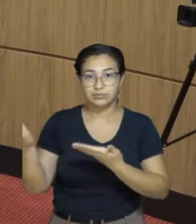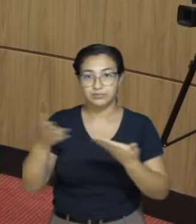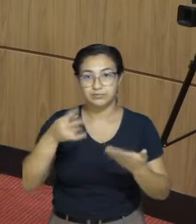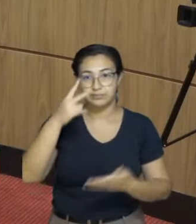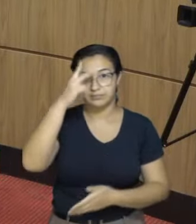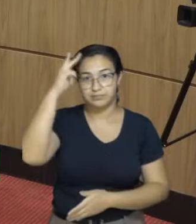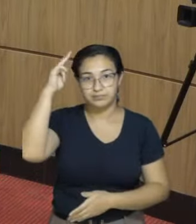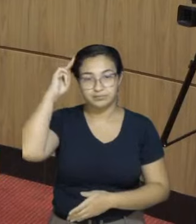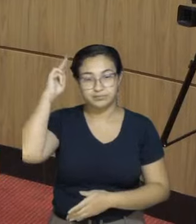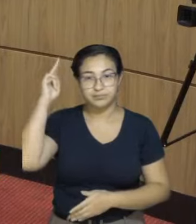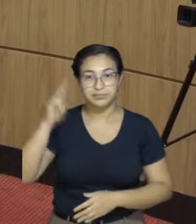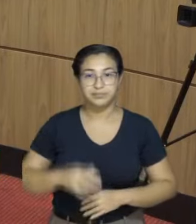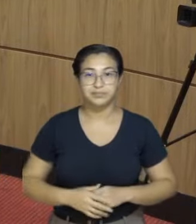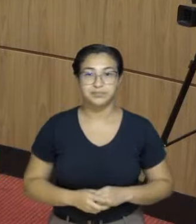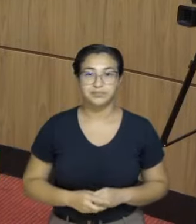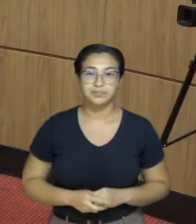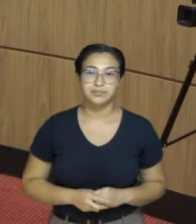Preso.